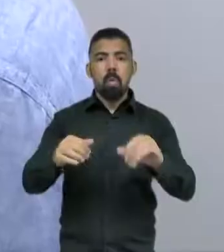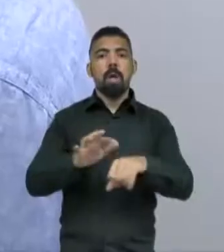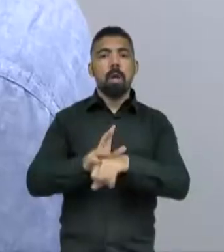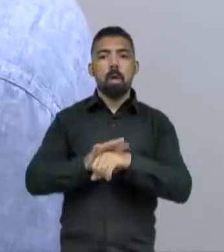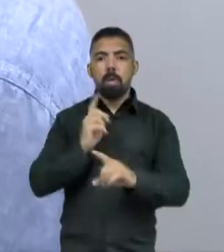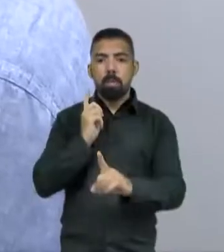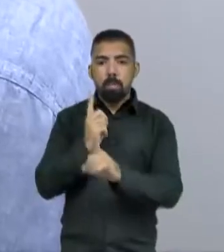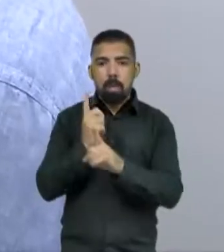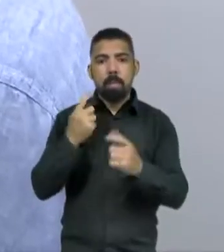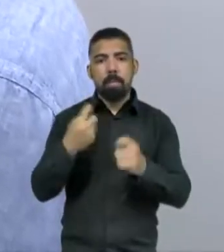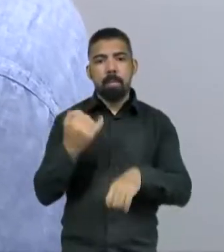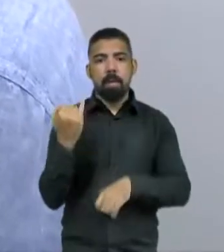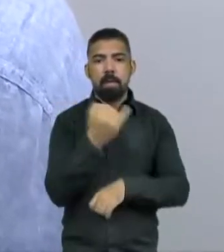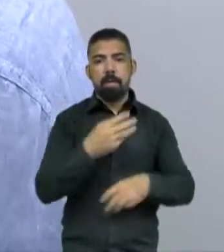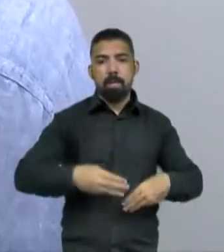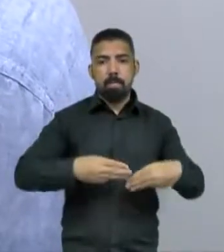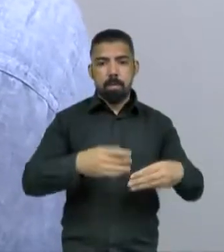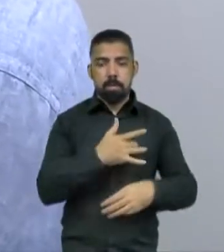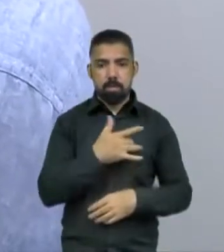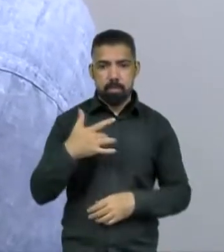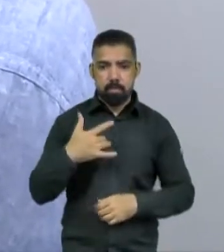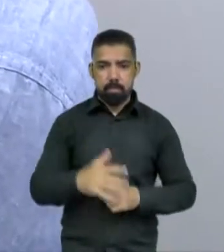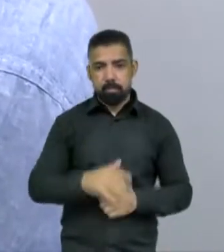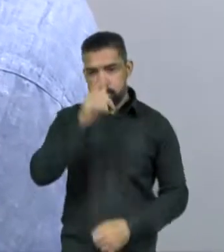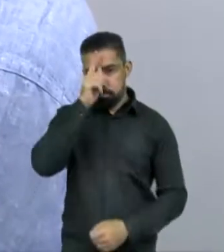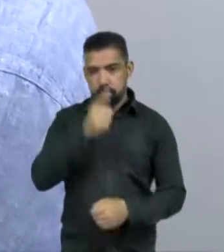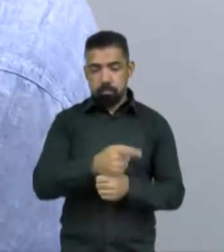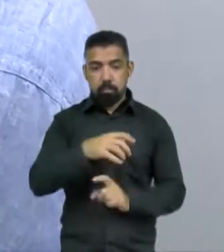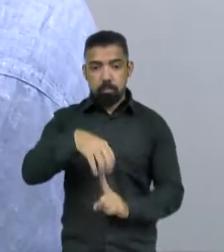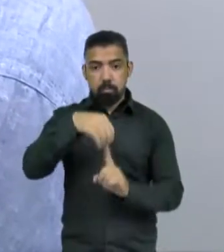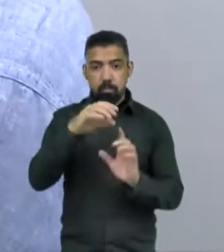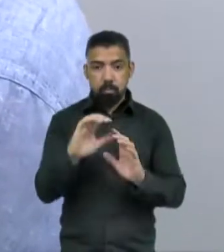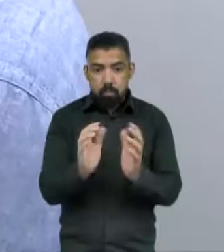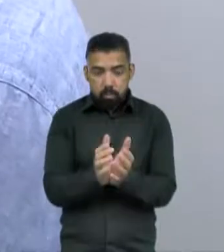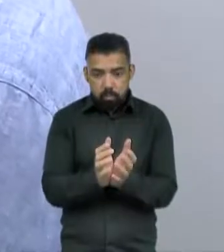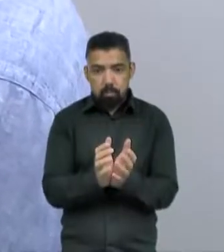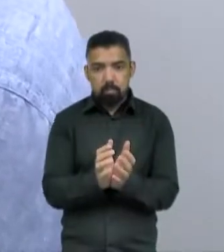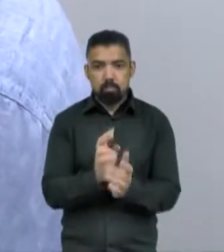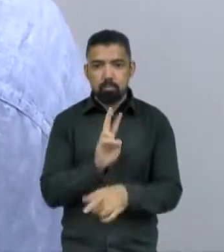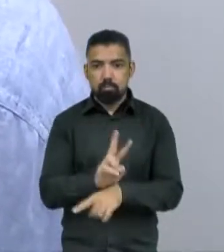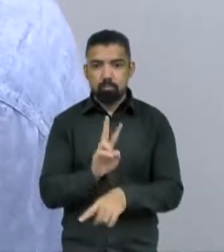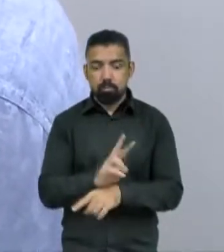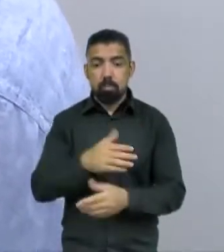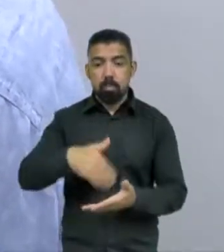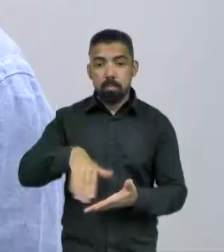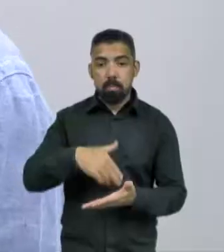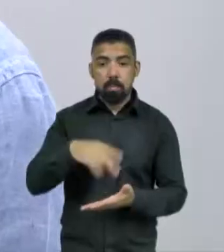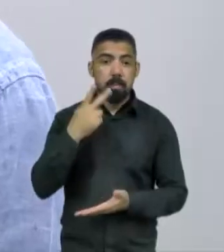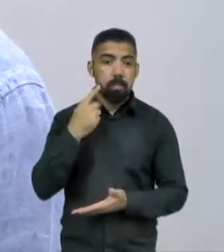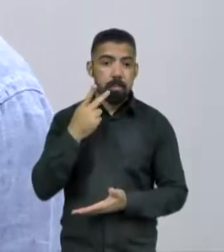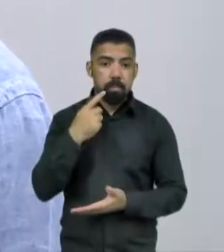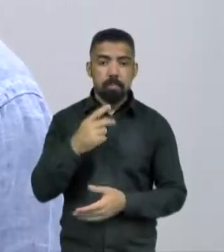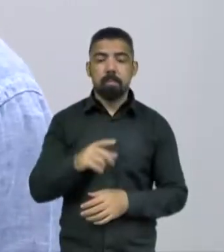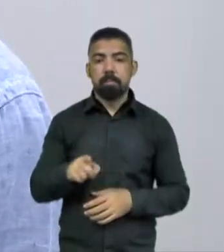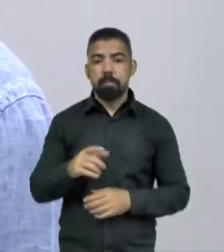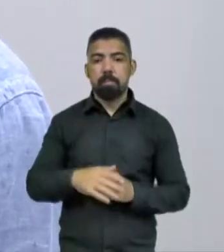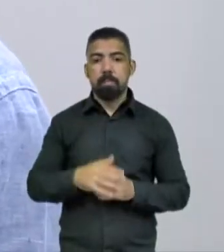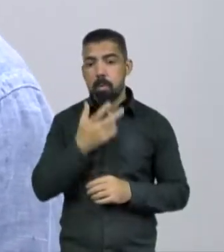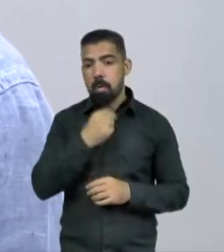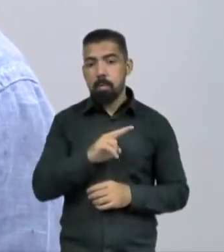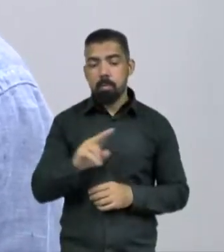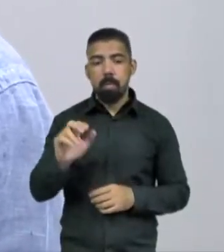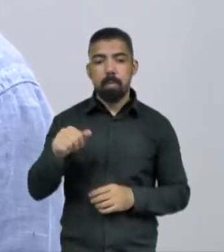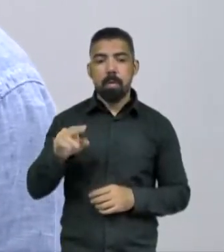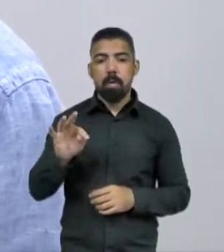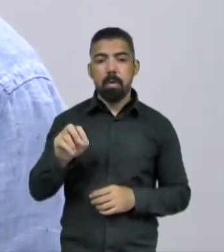Ministério. O gerente da Célula de Vigilância Epidemiológica da Secretaria Municipal de Fortaleza, Antônio Lima, pontua